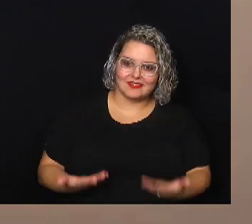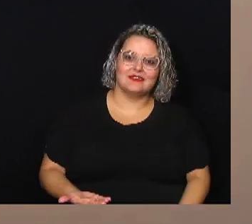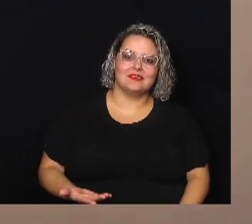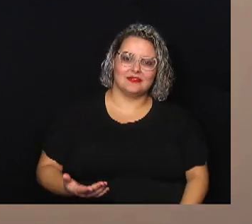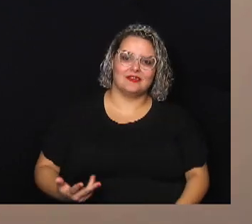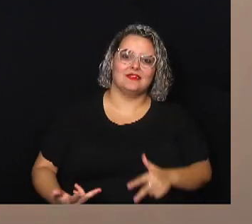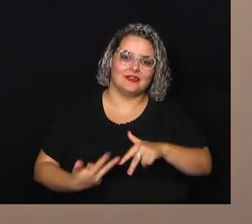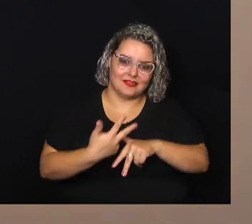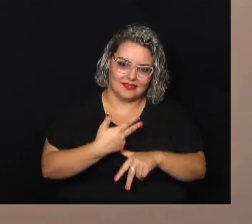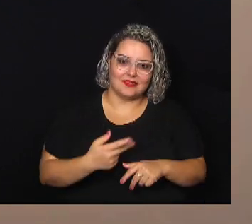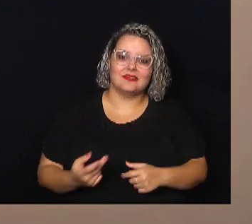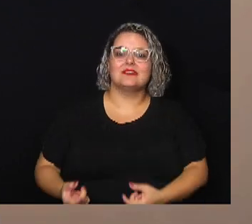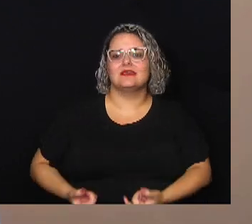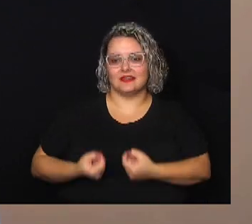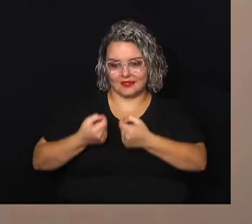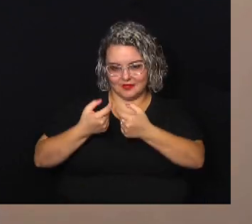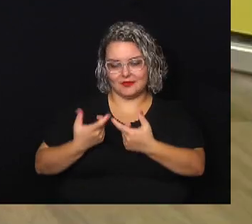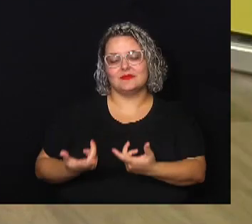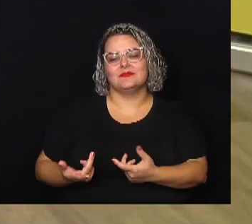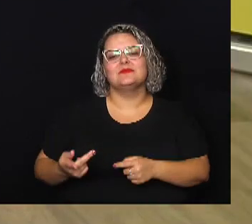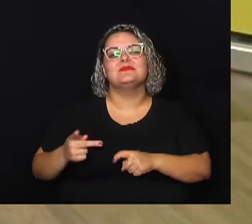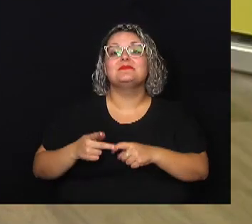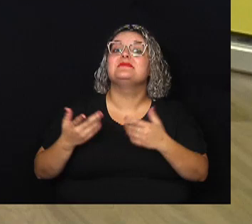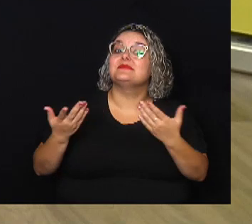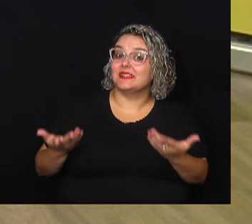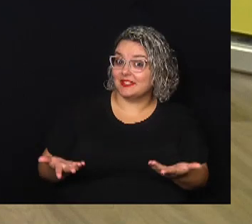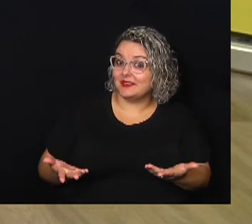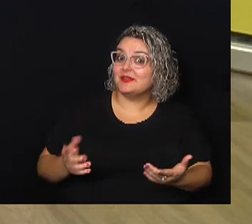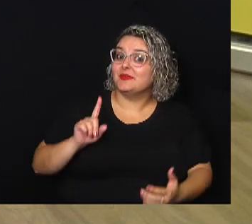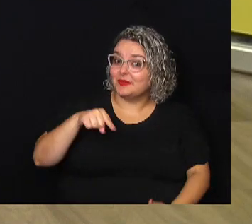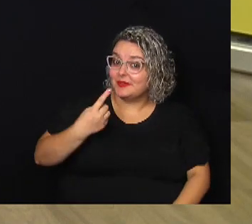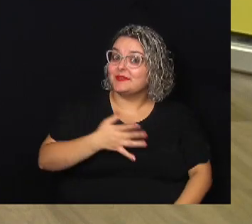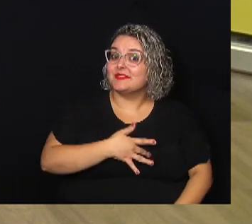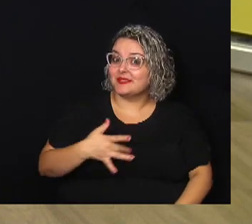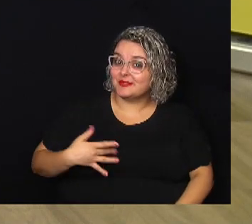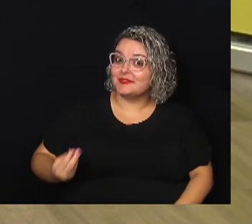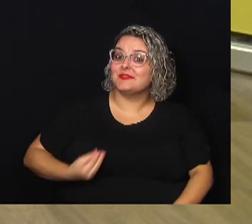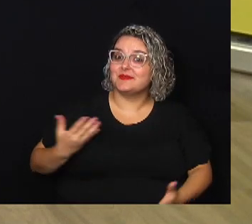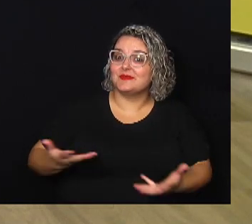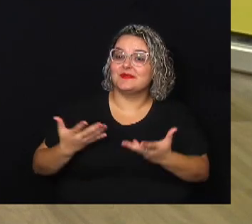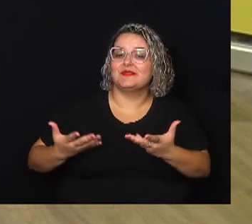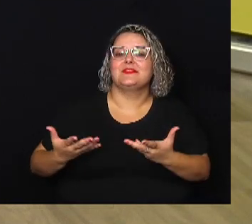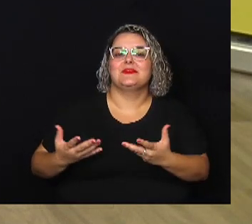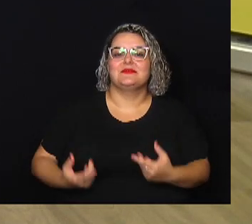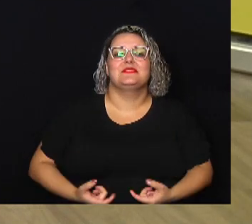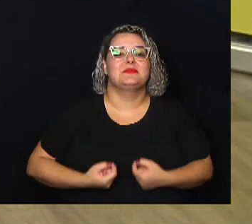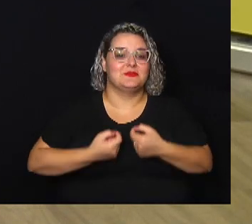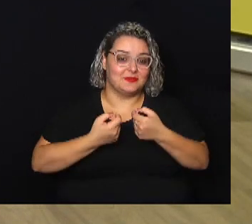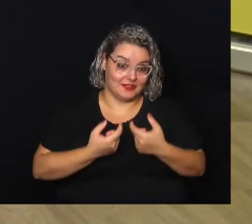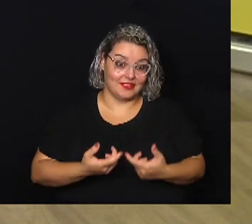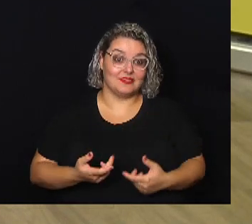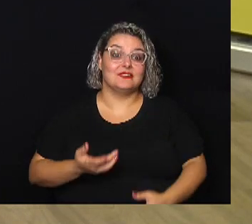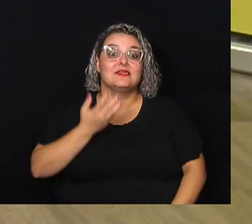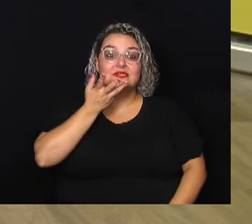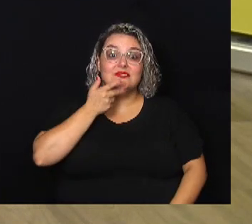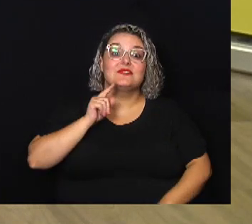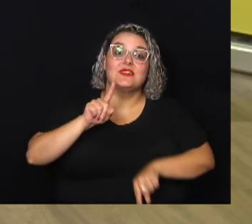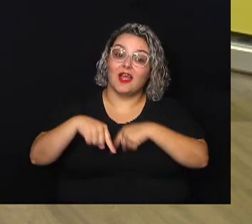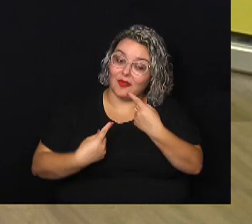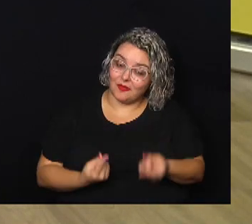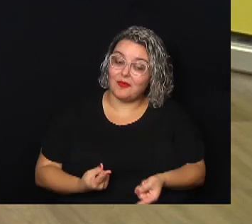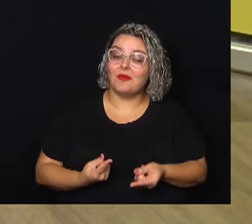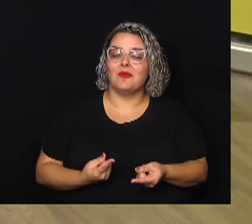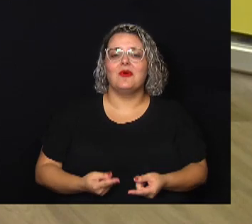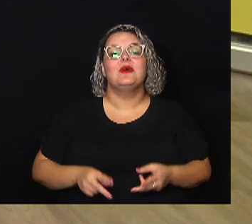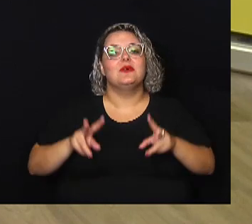né? A oncologia nas crianças. Tá aí, então, o próximo Saúde é Vida, então, vai ser oncologia pediátrica, porque esse é um outro assunto que surgiu